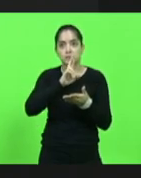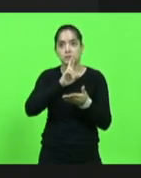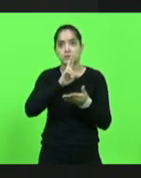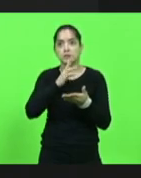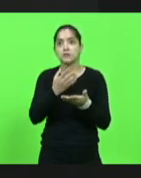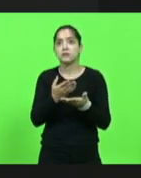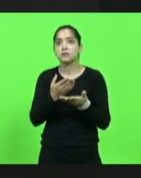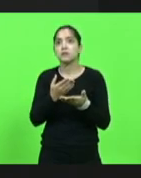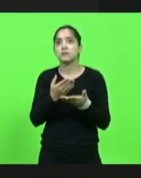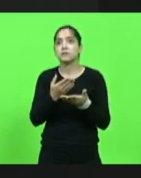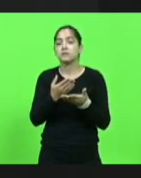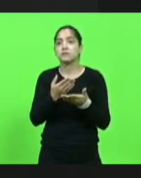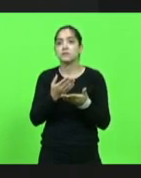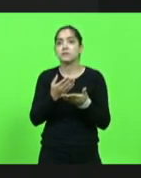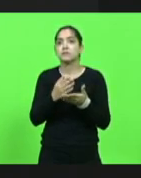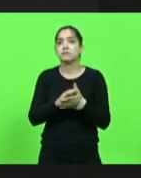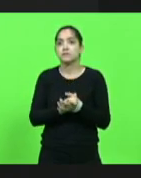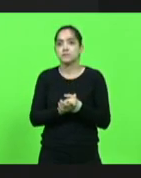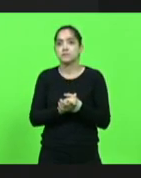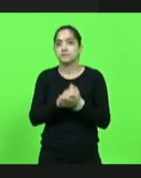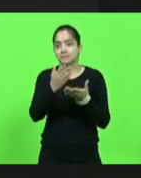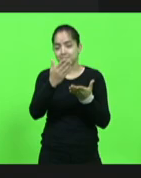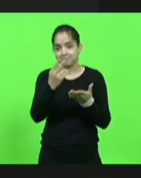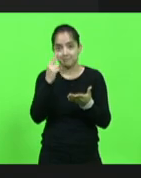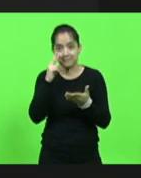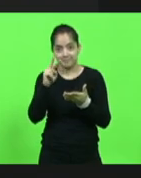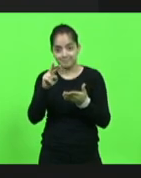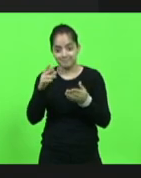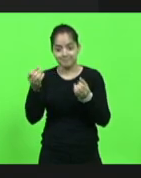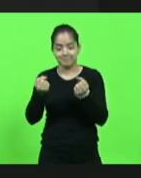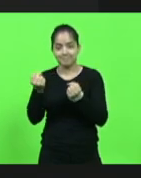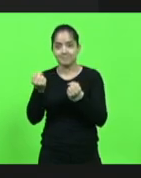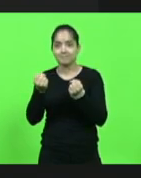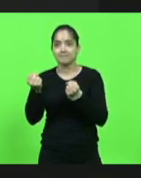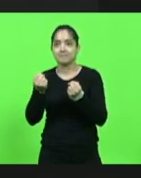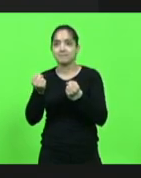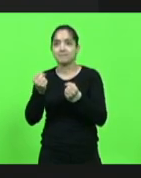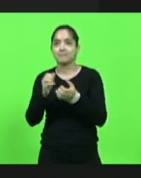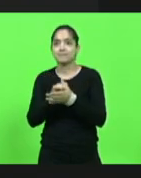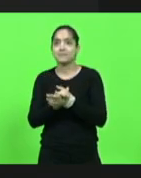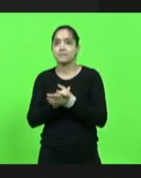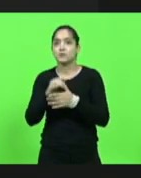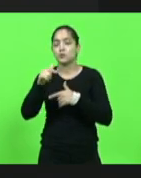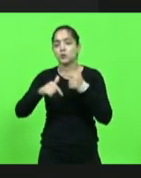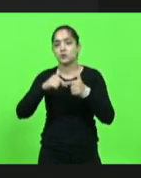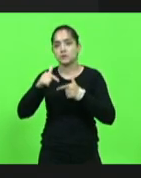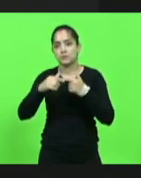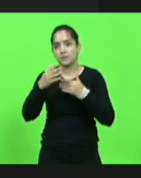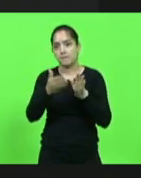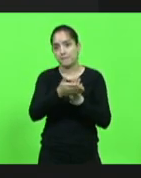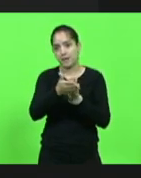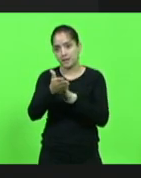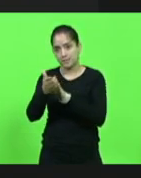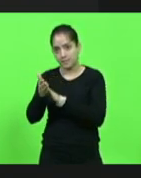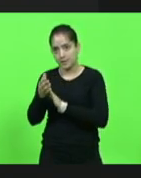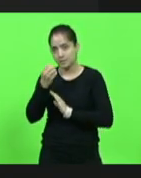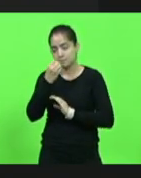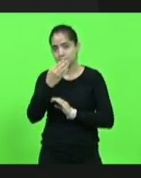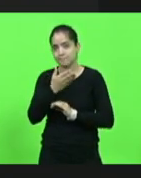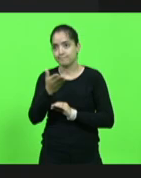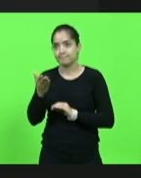está virtual no carro, tá vendo? Que beleza, todo mundo trabalhando aí. Parabéns, bom final de semana a todos